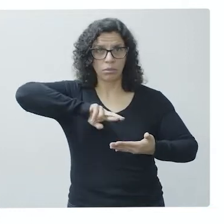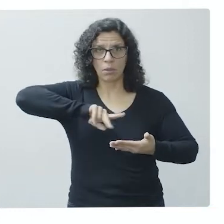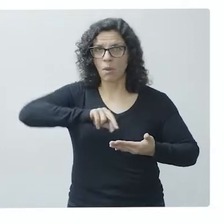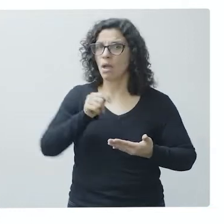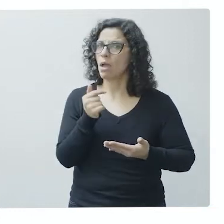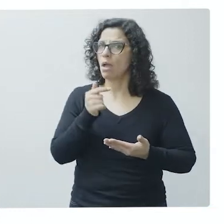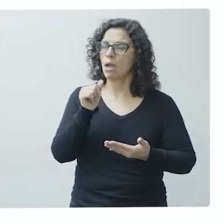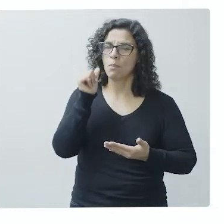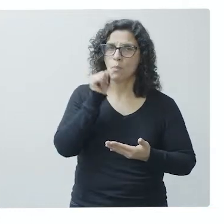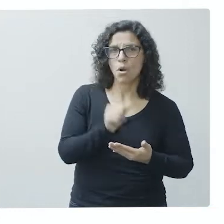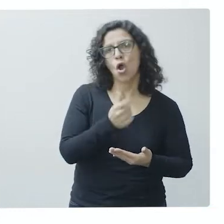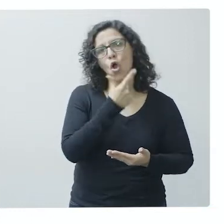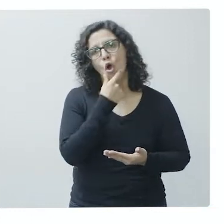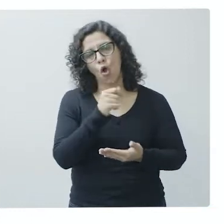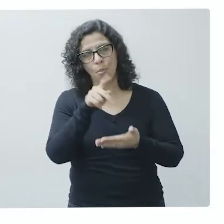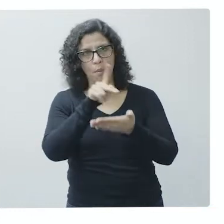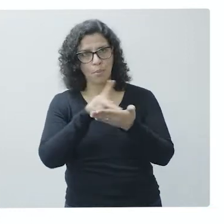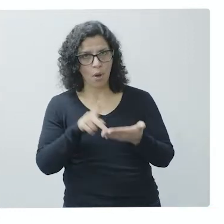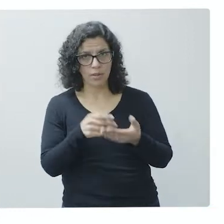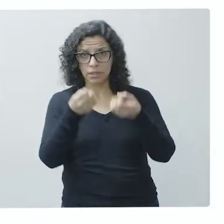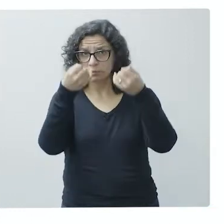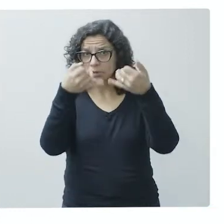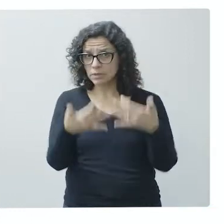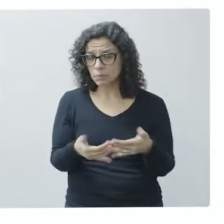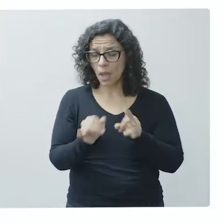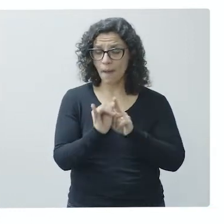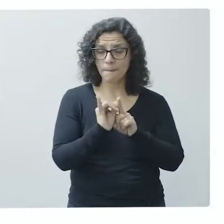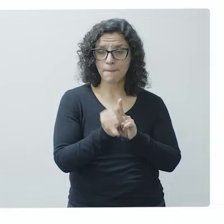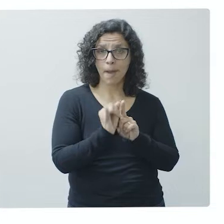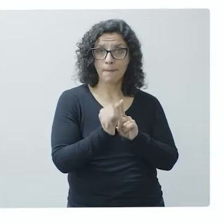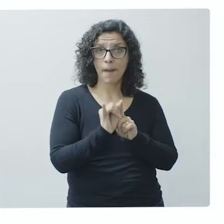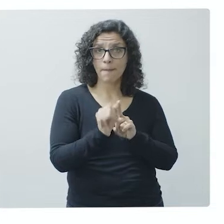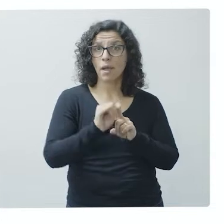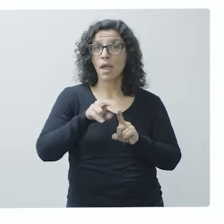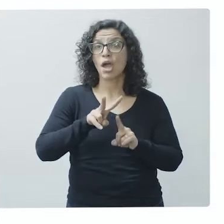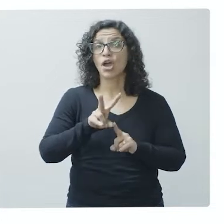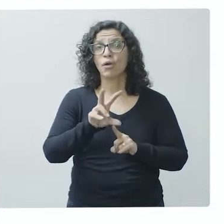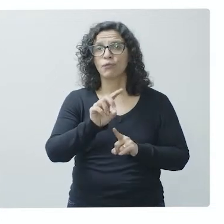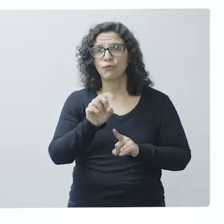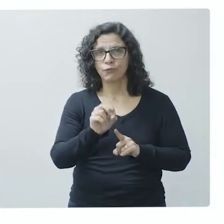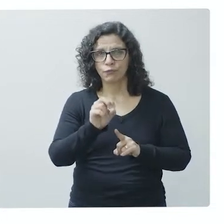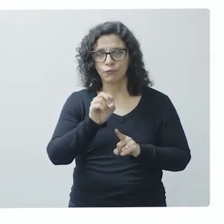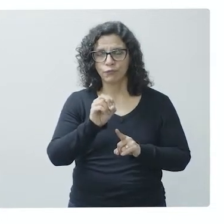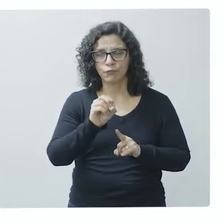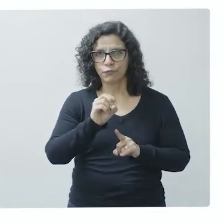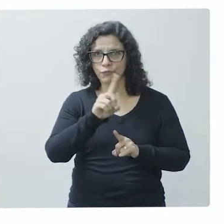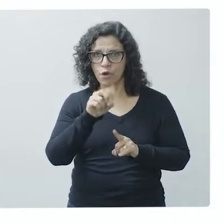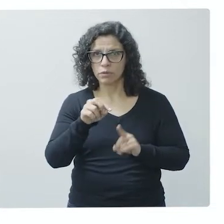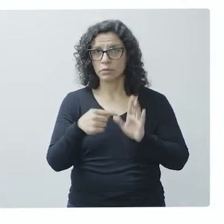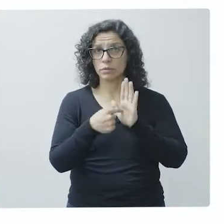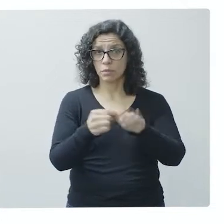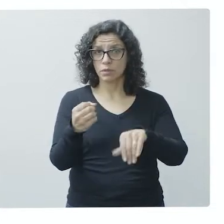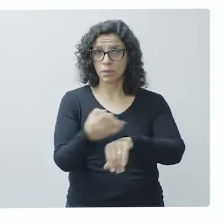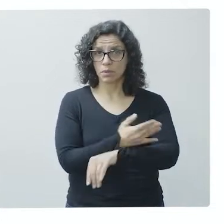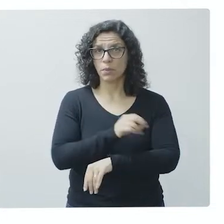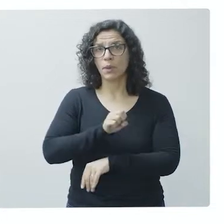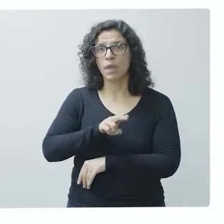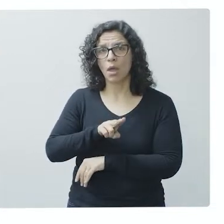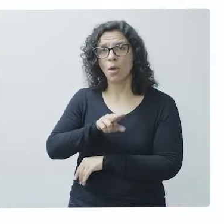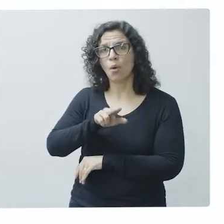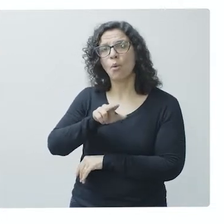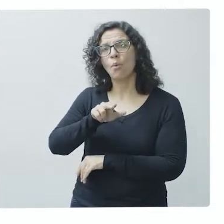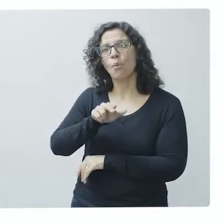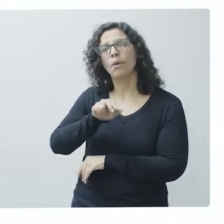poetisa ou o poeta quem está dizendo aquela voz. Né, que transmite aquele sentimento, a gente chama de